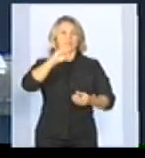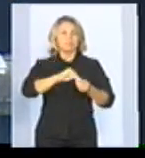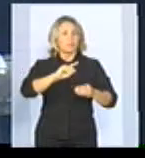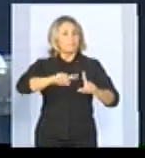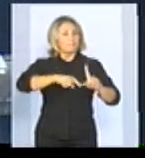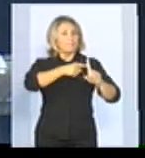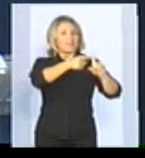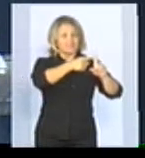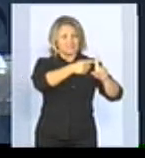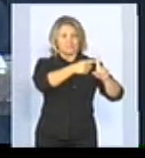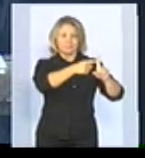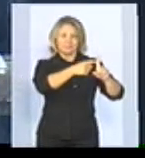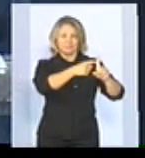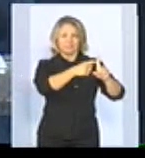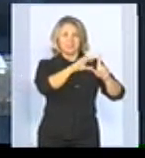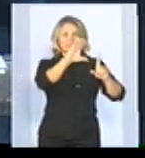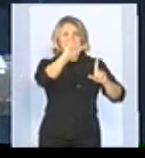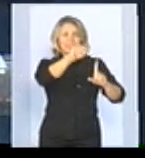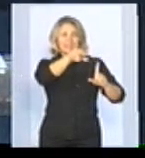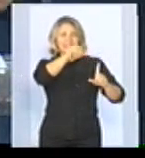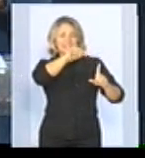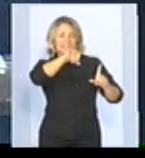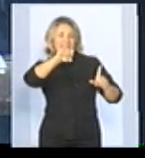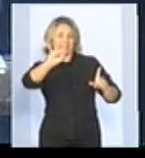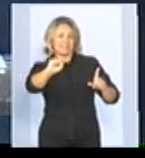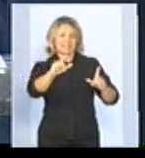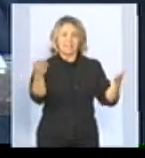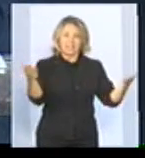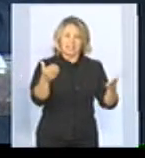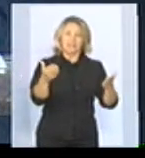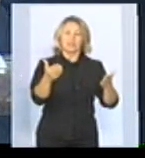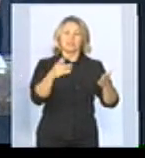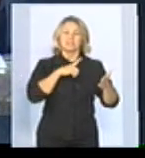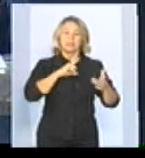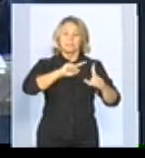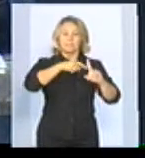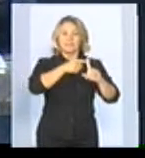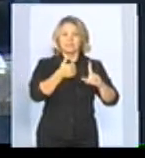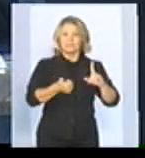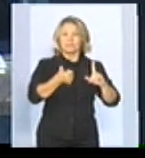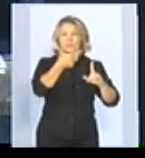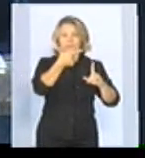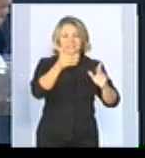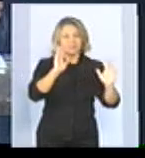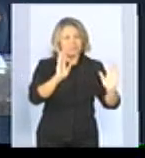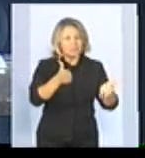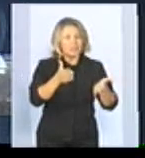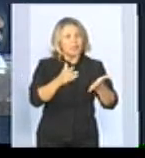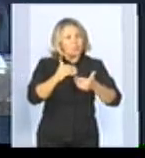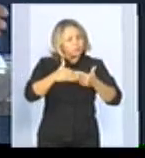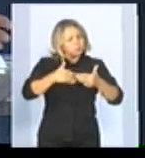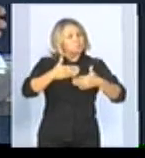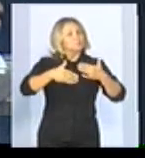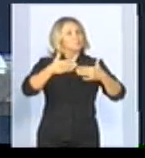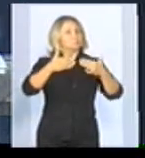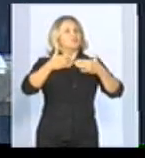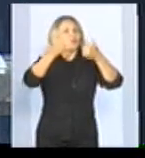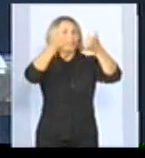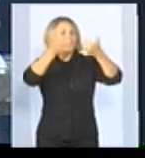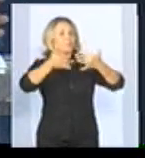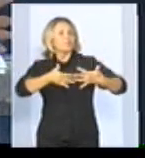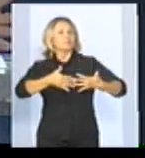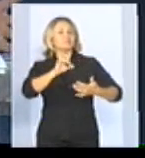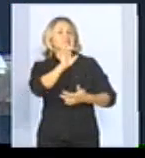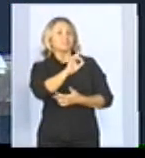canais agora er no limite da implantação do4 mais 12 então nós Já começamos a falar de qualquer coisa com 12